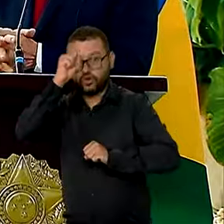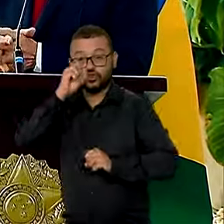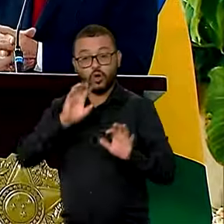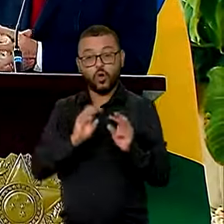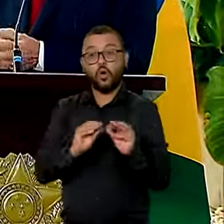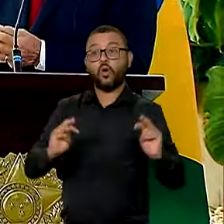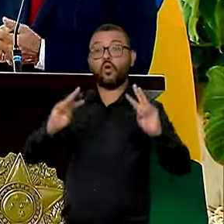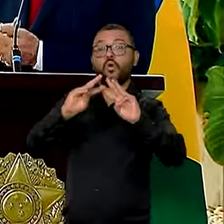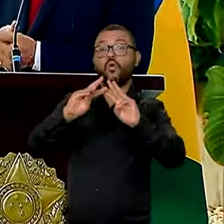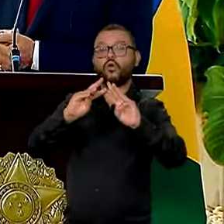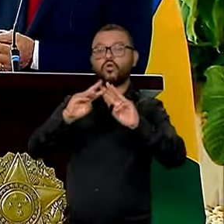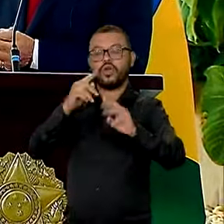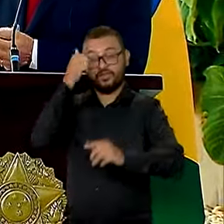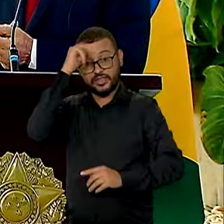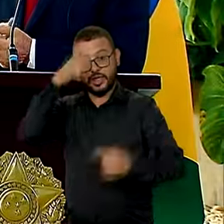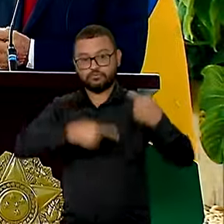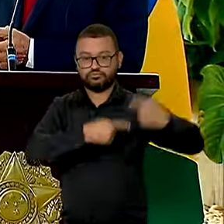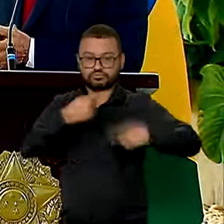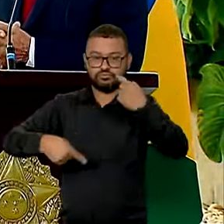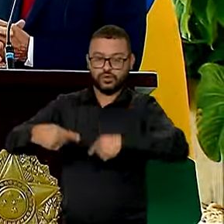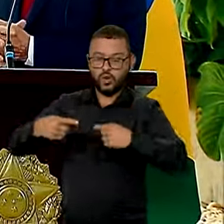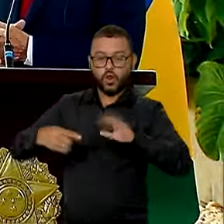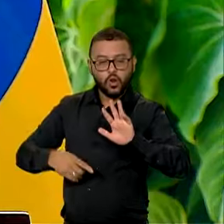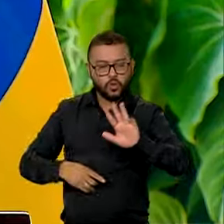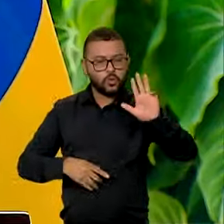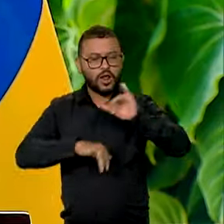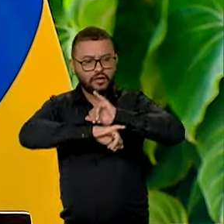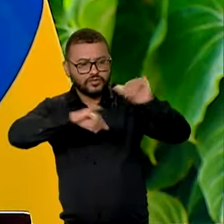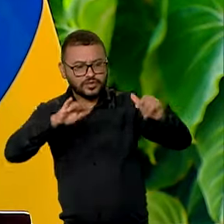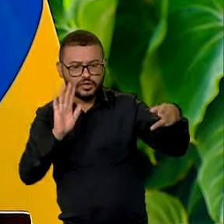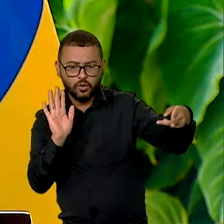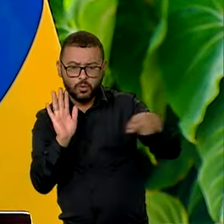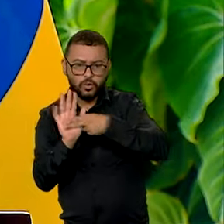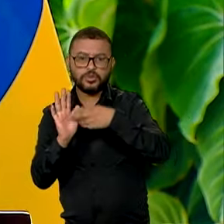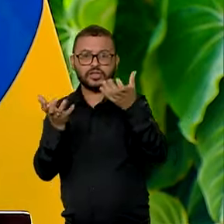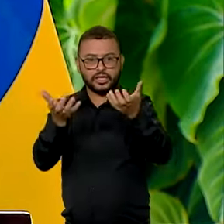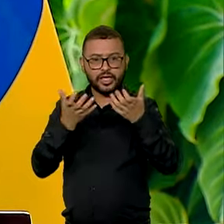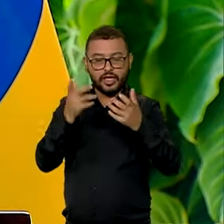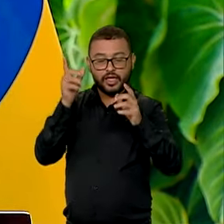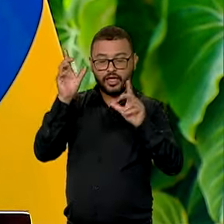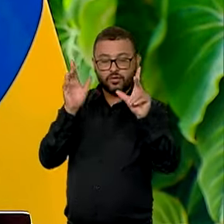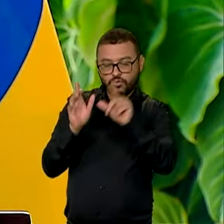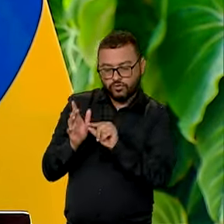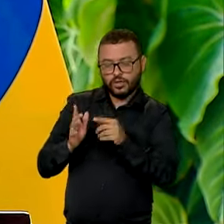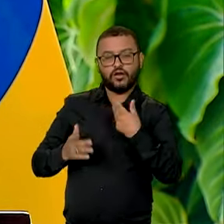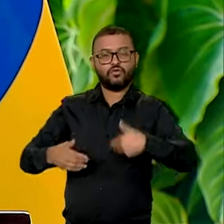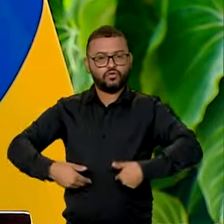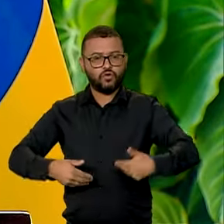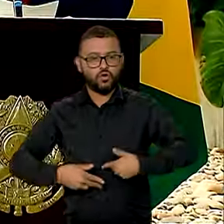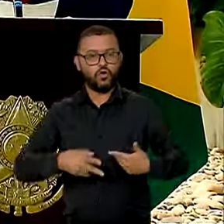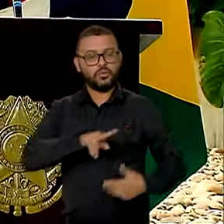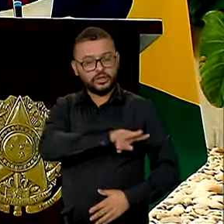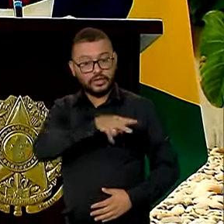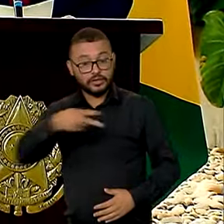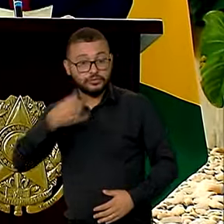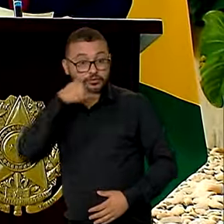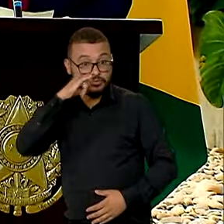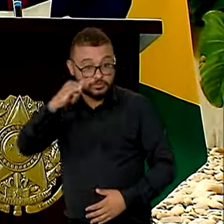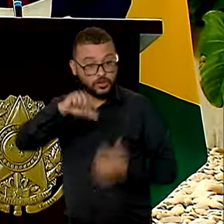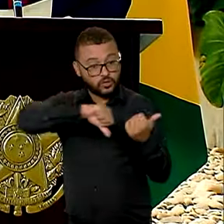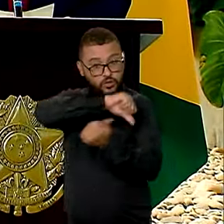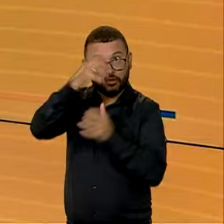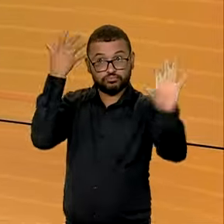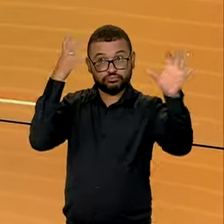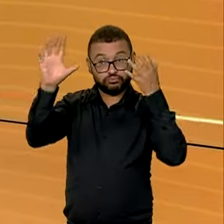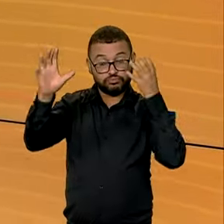aos conflitos internacionais. Lula reafirma compromisso para erradicar a fome e destaca transição energética e mudança